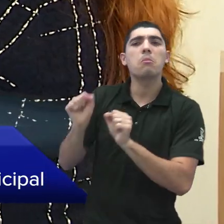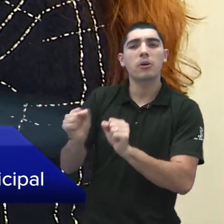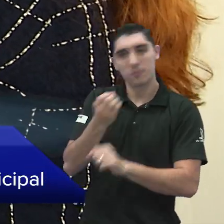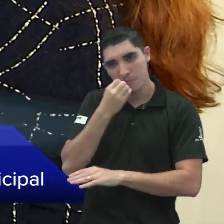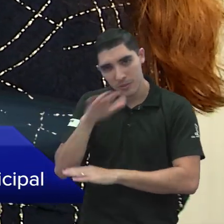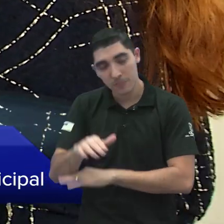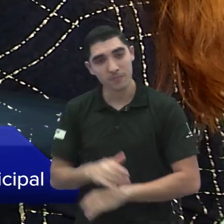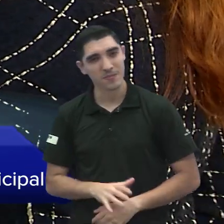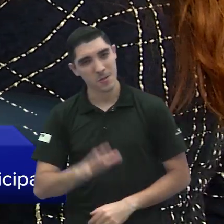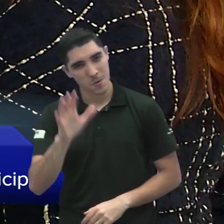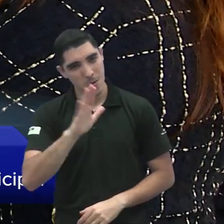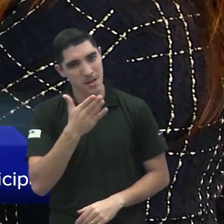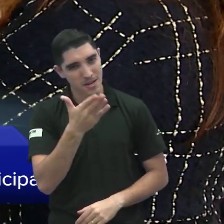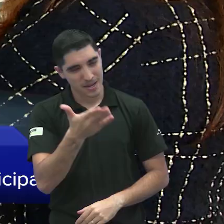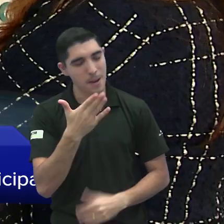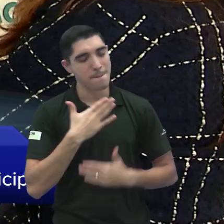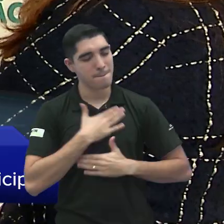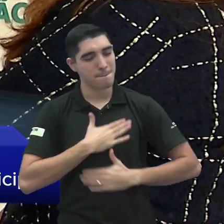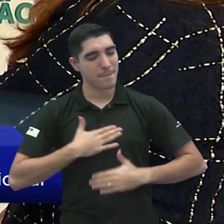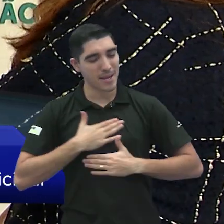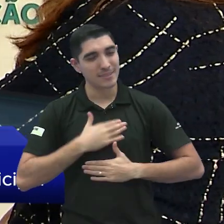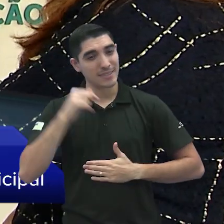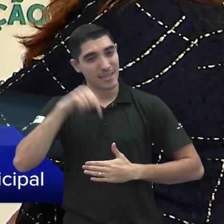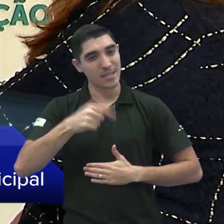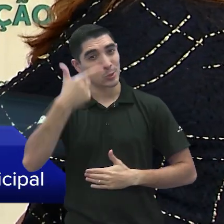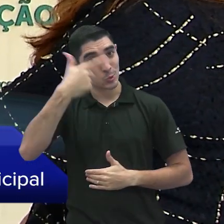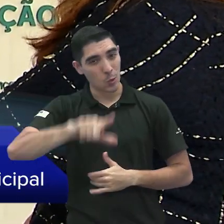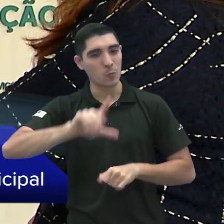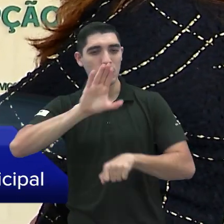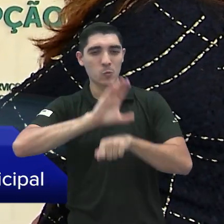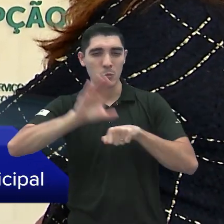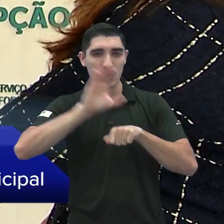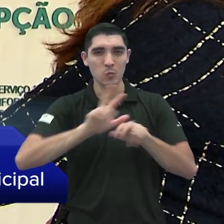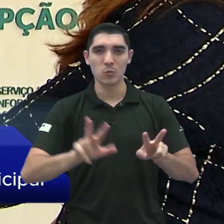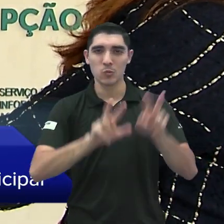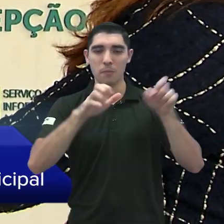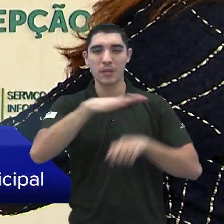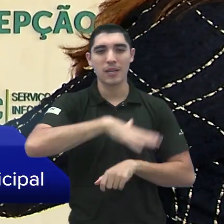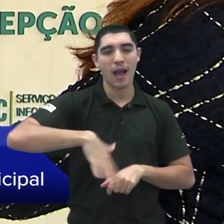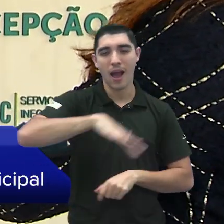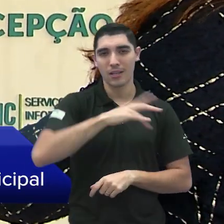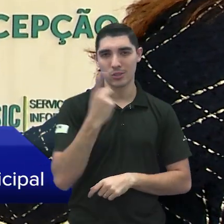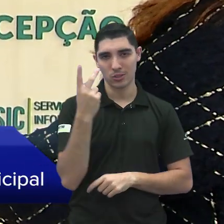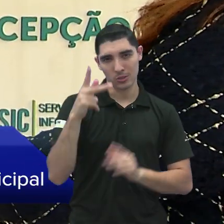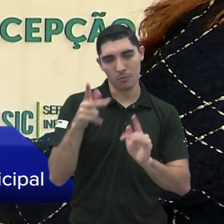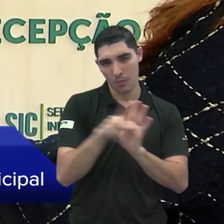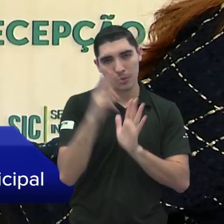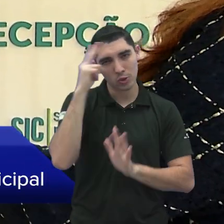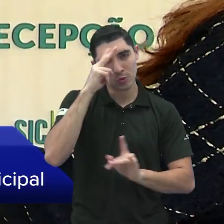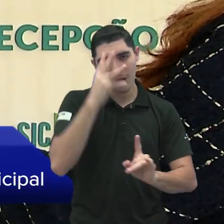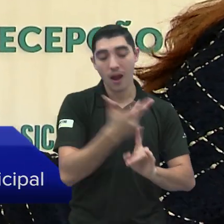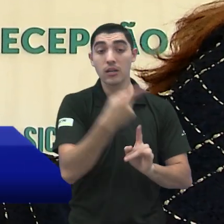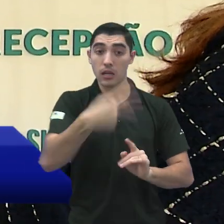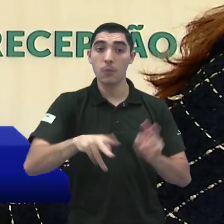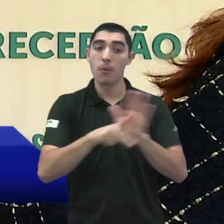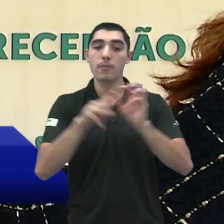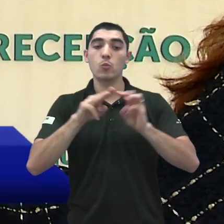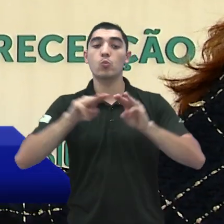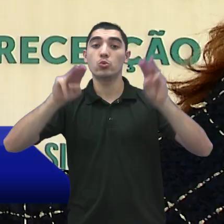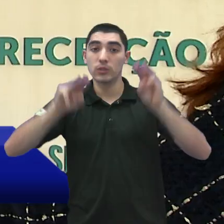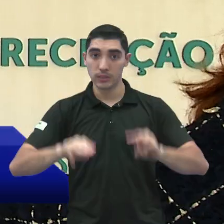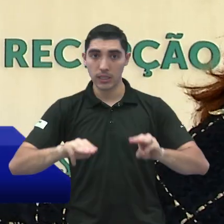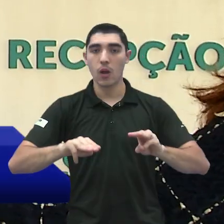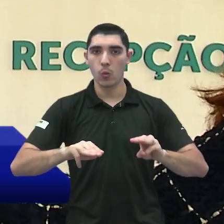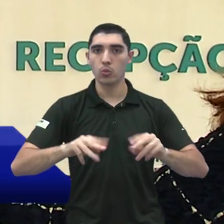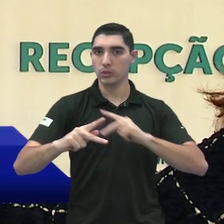tarde. Olá, Érica. É um prazer poder falar sobre mais um ciclo de curso de História da Arte que vai acontecer no Museu Municipal aqui de São José dos